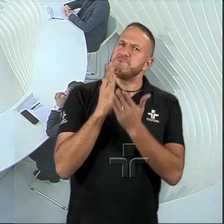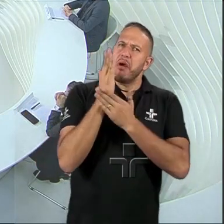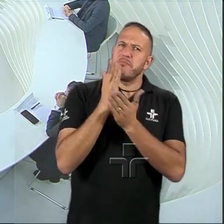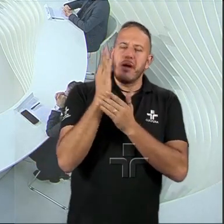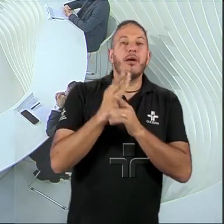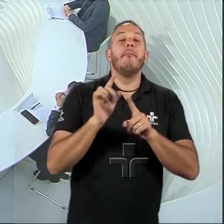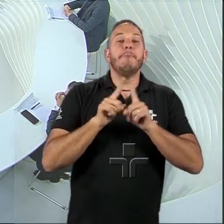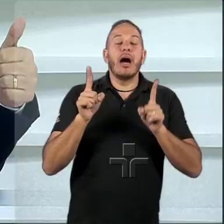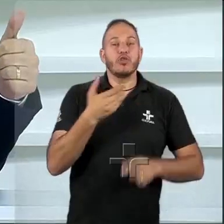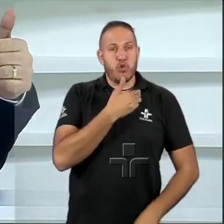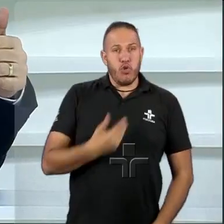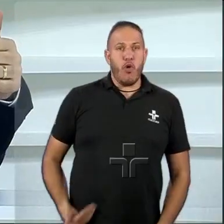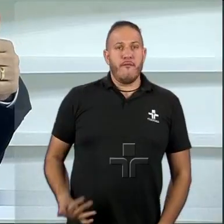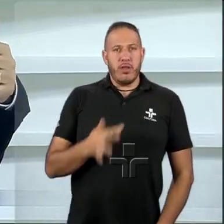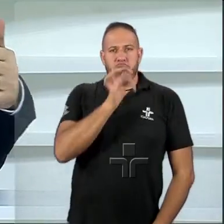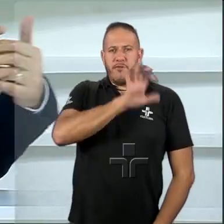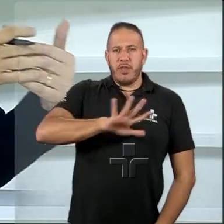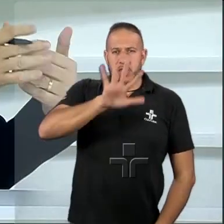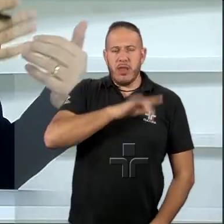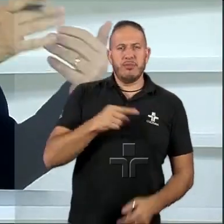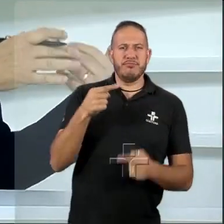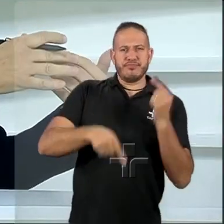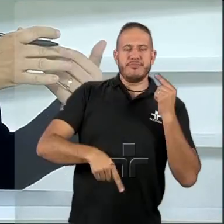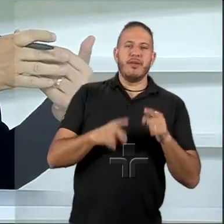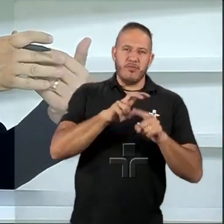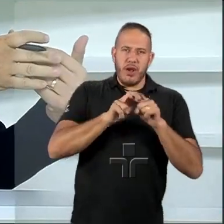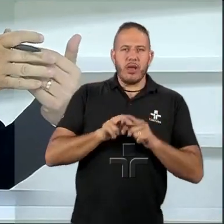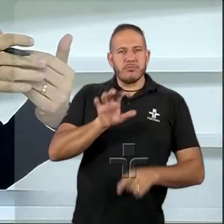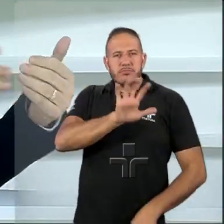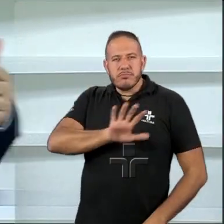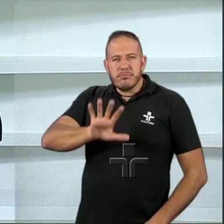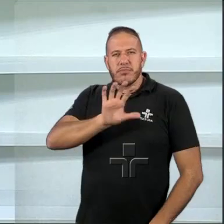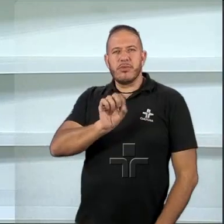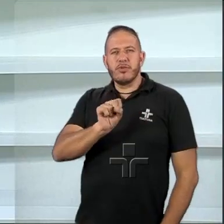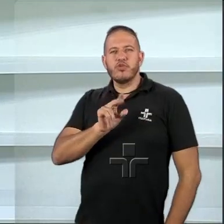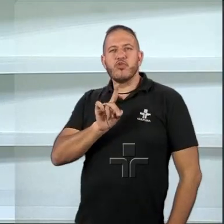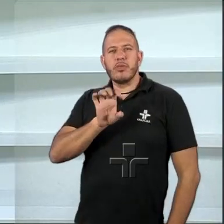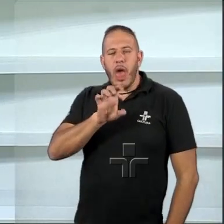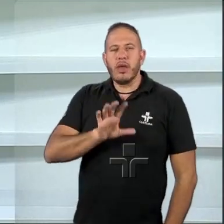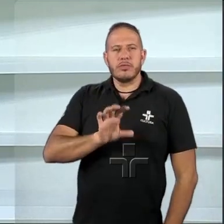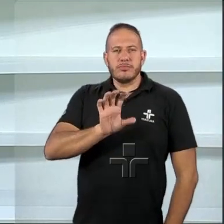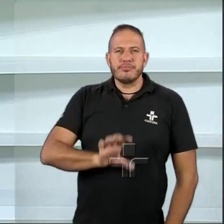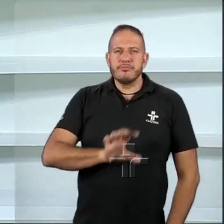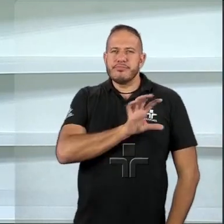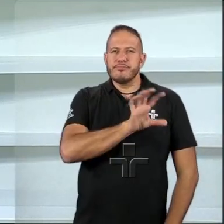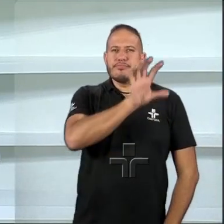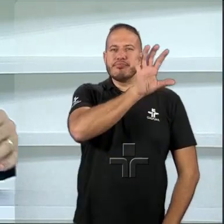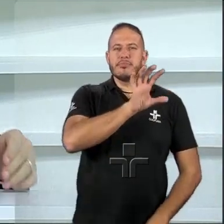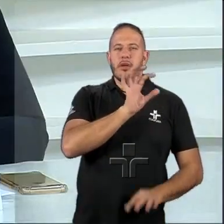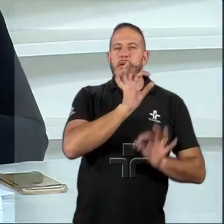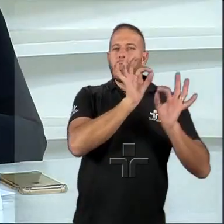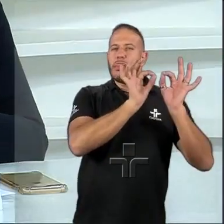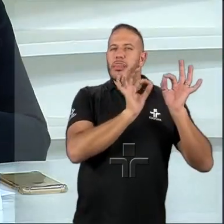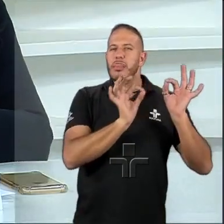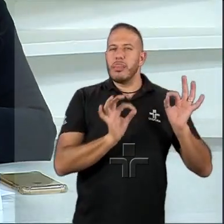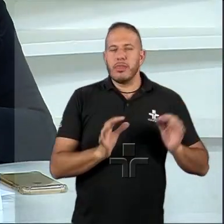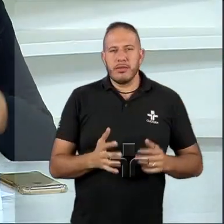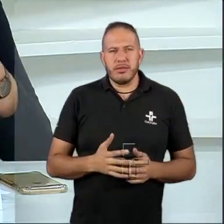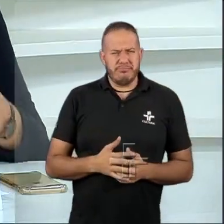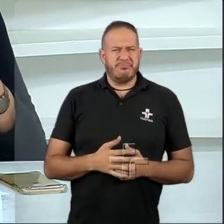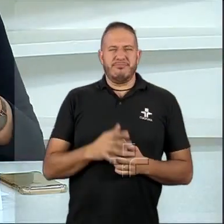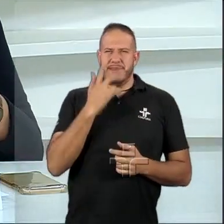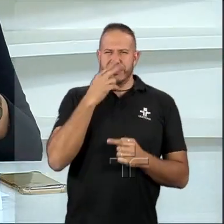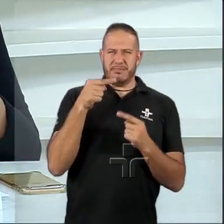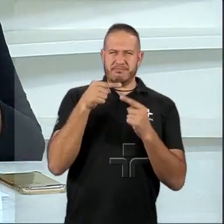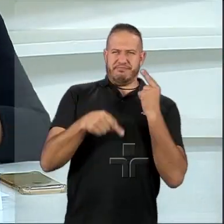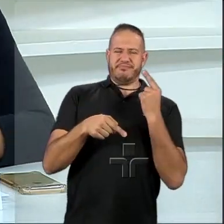mas o governo federal desaprovado, né, pelo Sudeste e pelo resto do país. É uma outra fratura também, né? Agora, eu não tenho